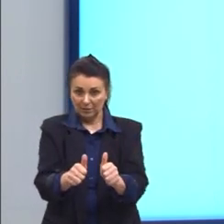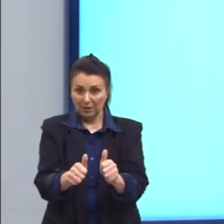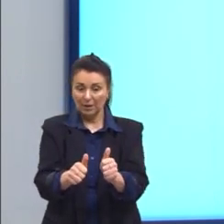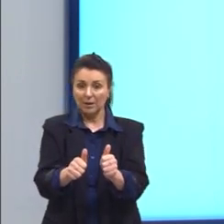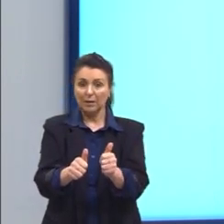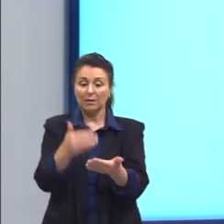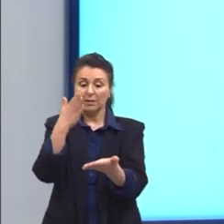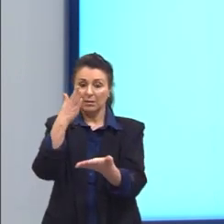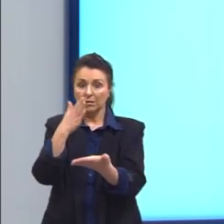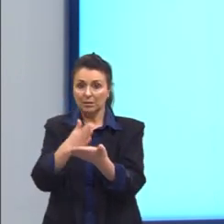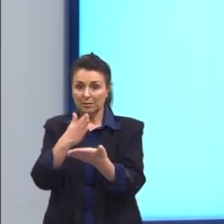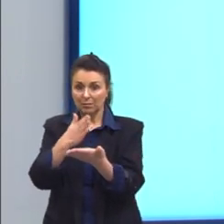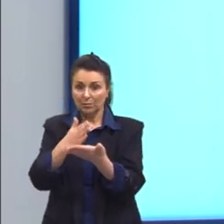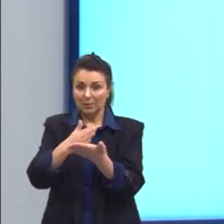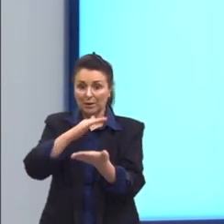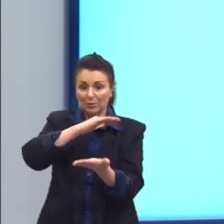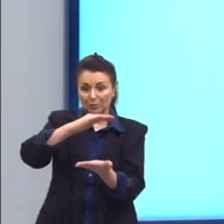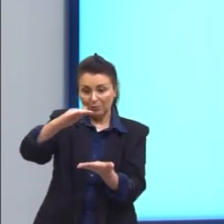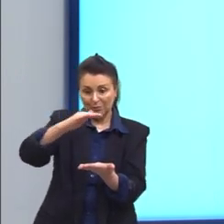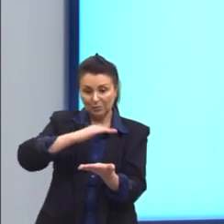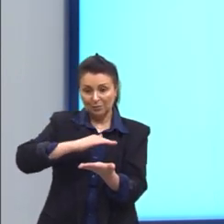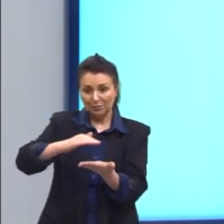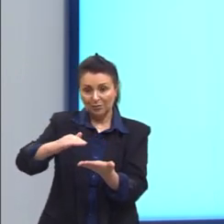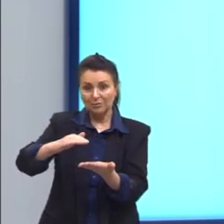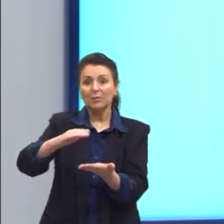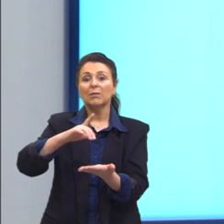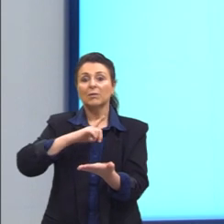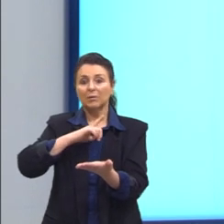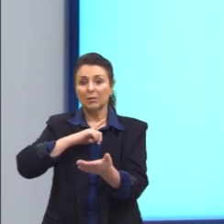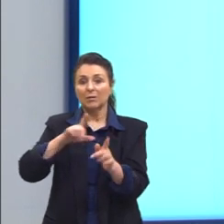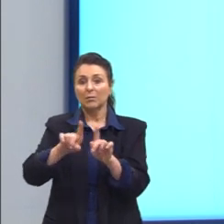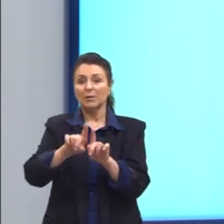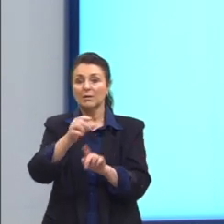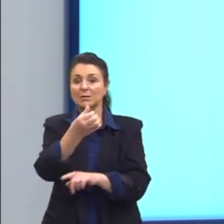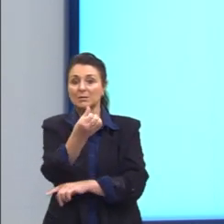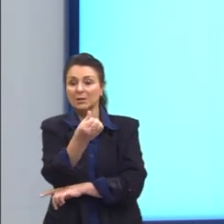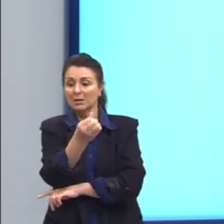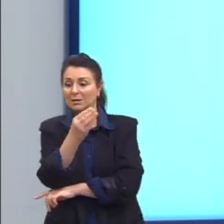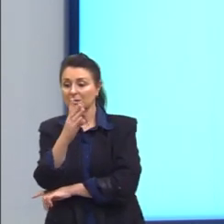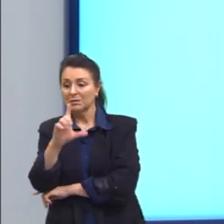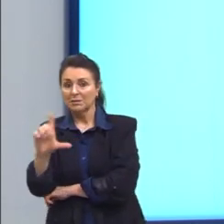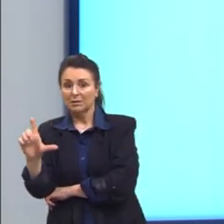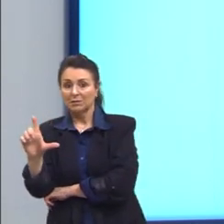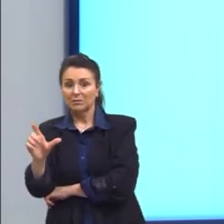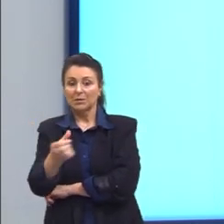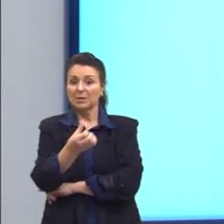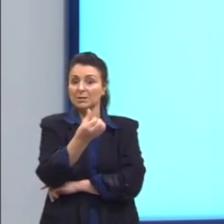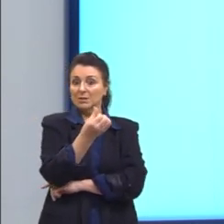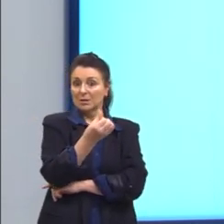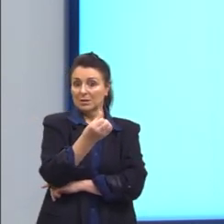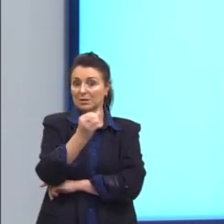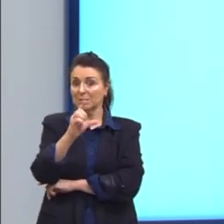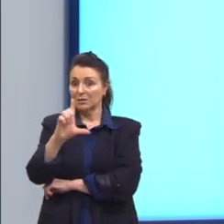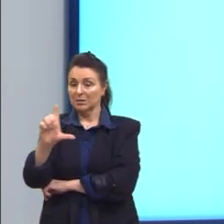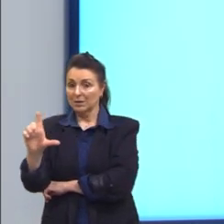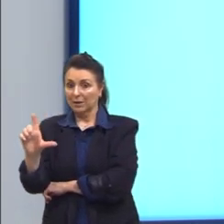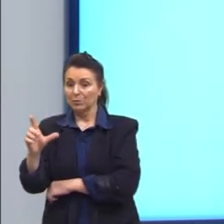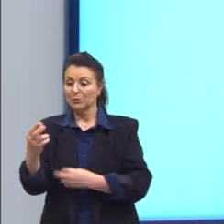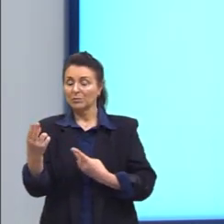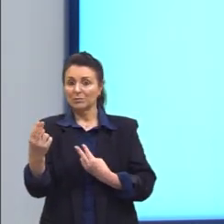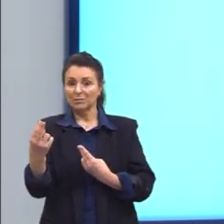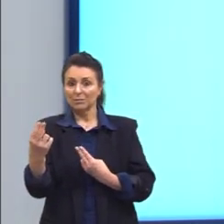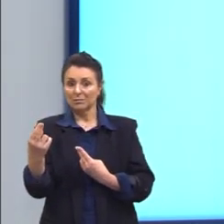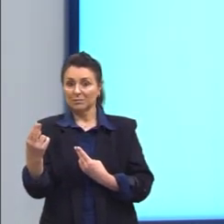meio entre as secções ela tem exatamente 6 lados e 6 lados congruentes